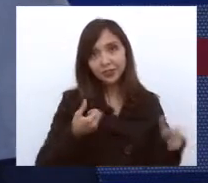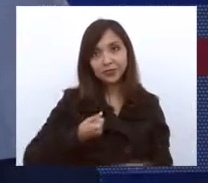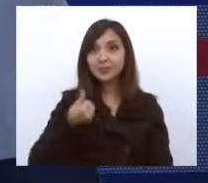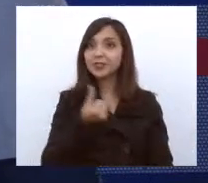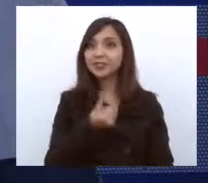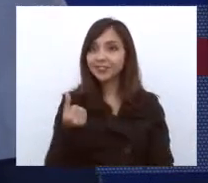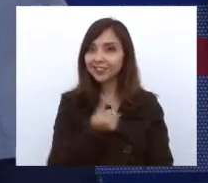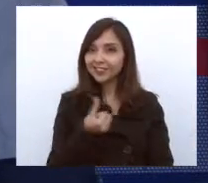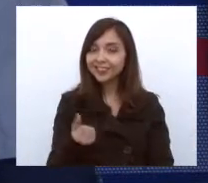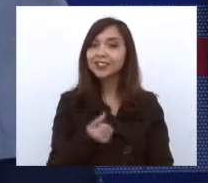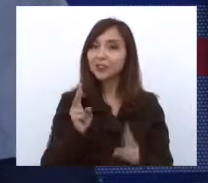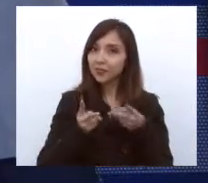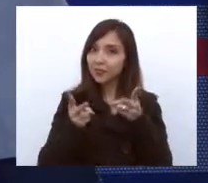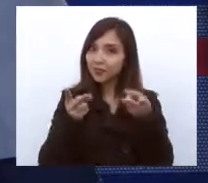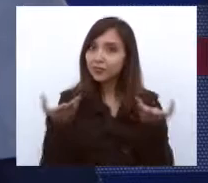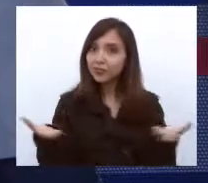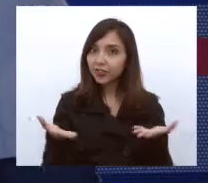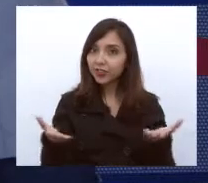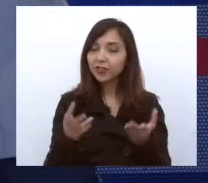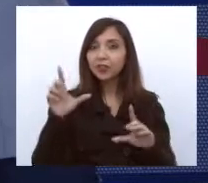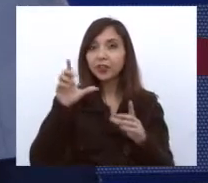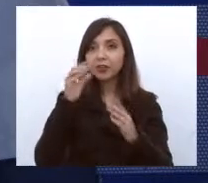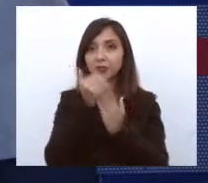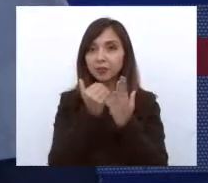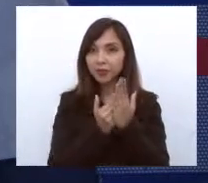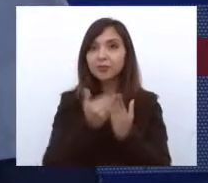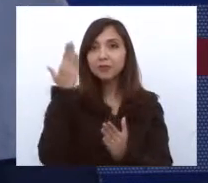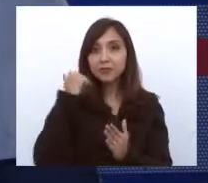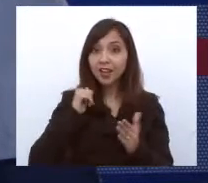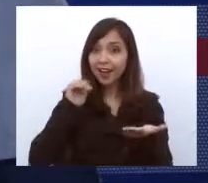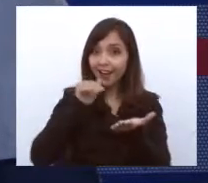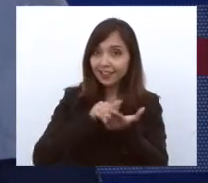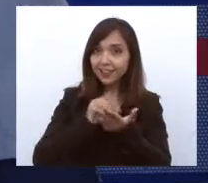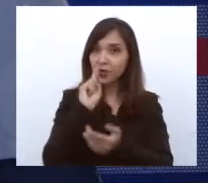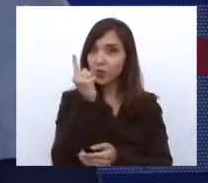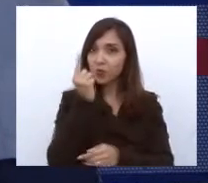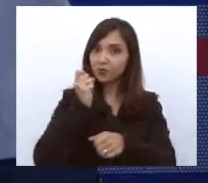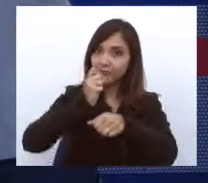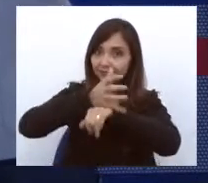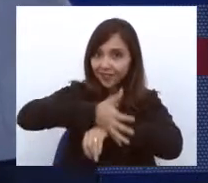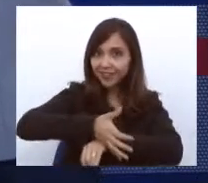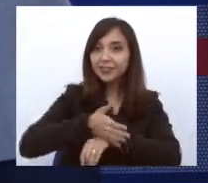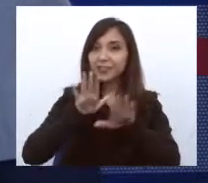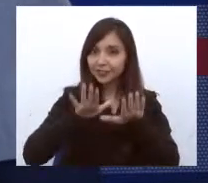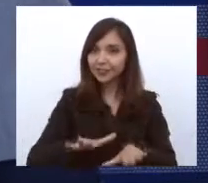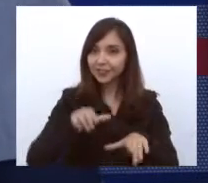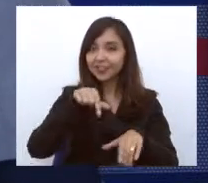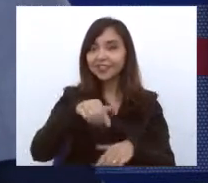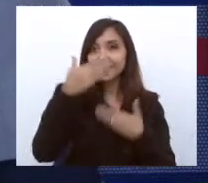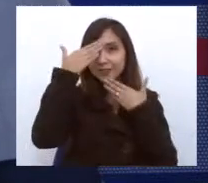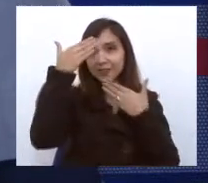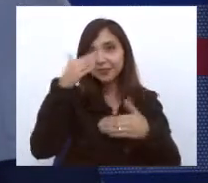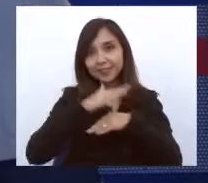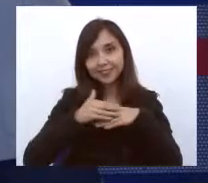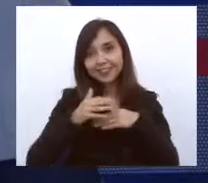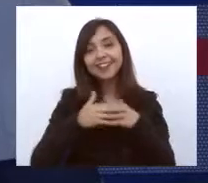número 66. Você continua agora na nossa programação, que você sabe, vai até a 1 da manhã. Fique com a gente, obrigado pelo